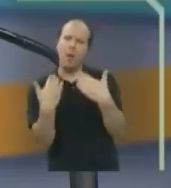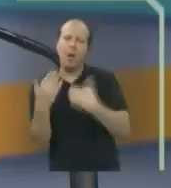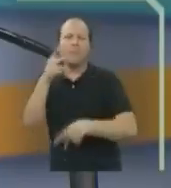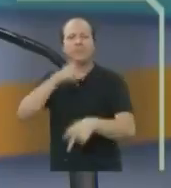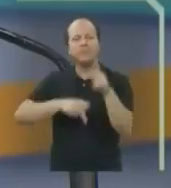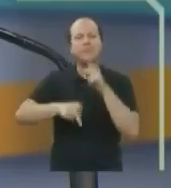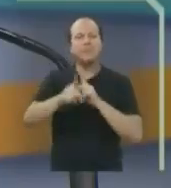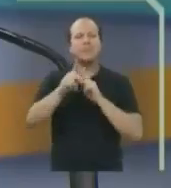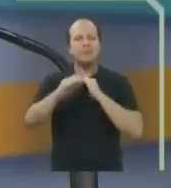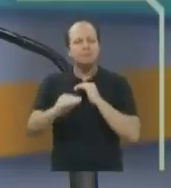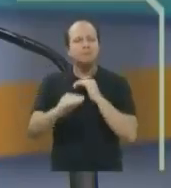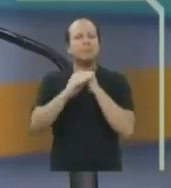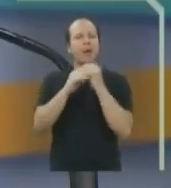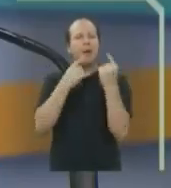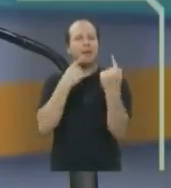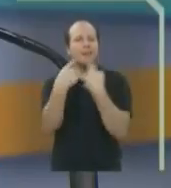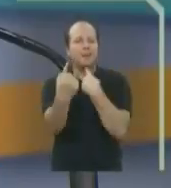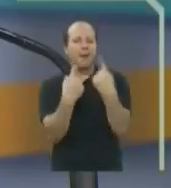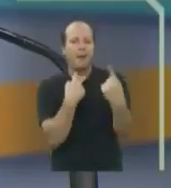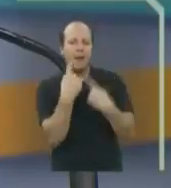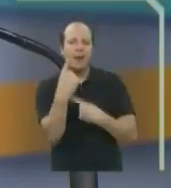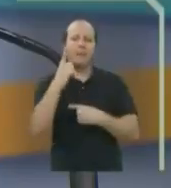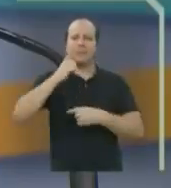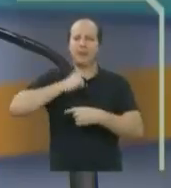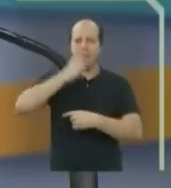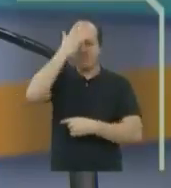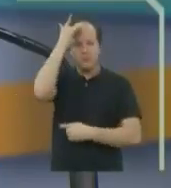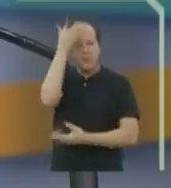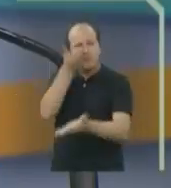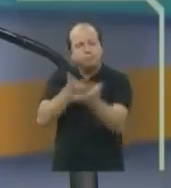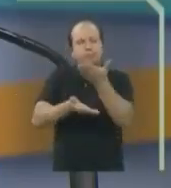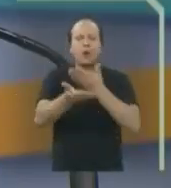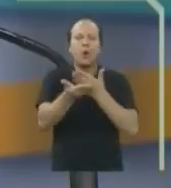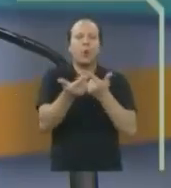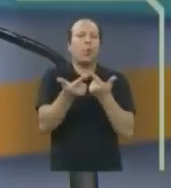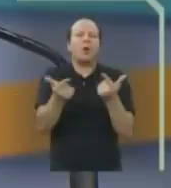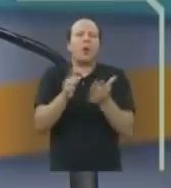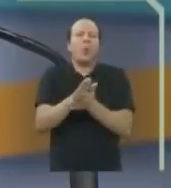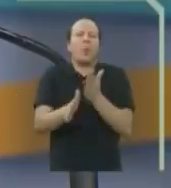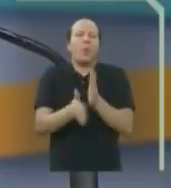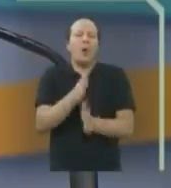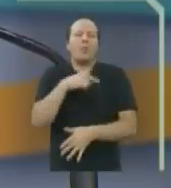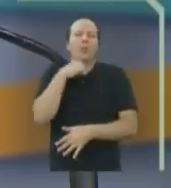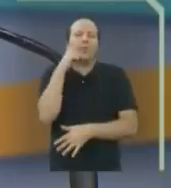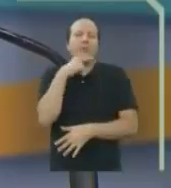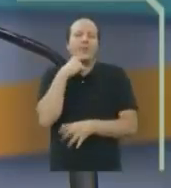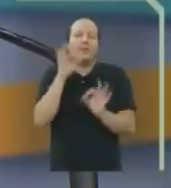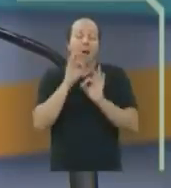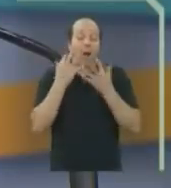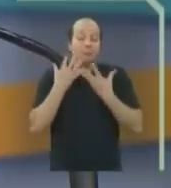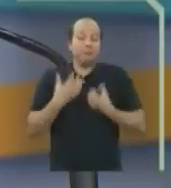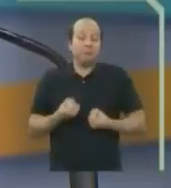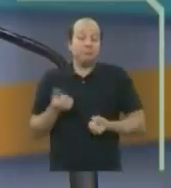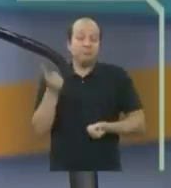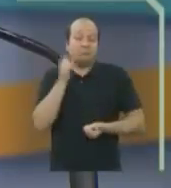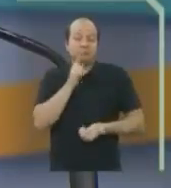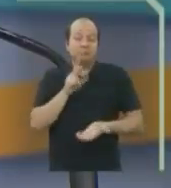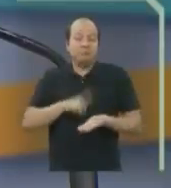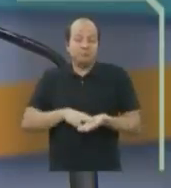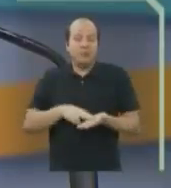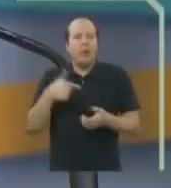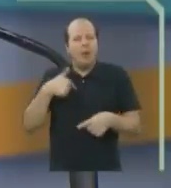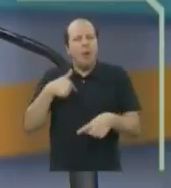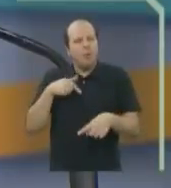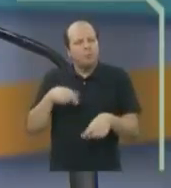você estabelece o diálogo entre os envolvidos, não há dúvida nenhuma que há uma adesão. E eu diria que eu também